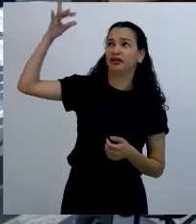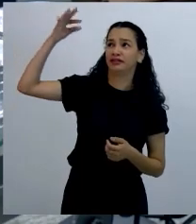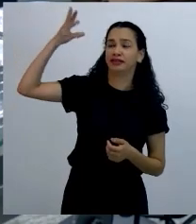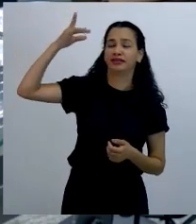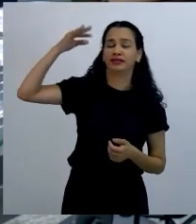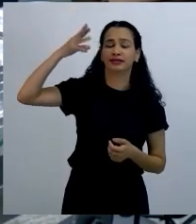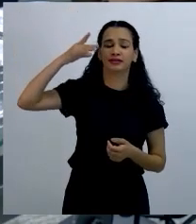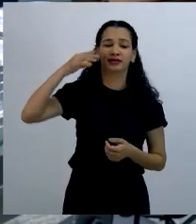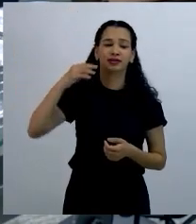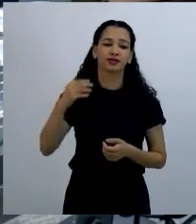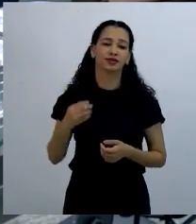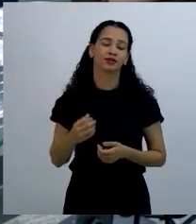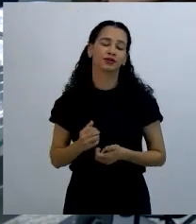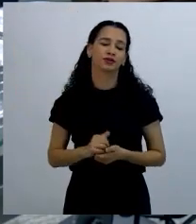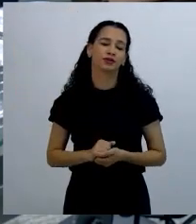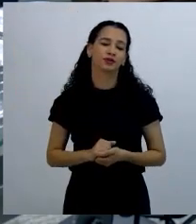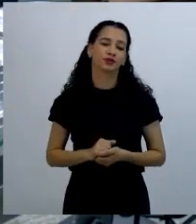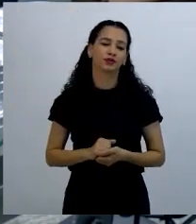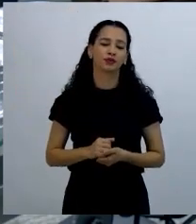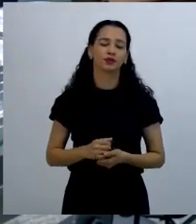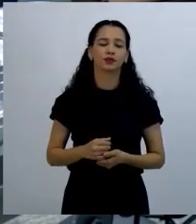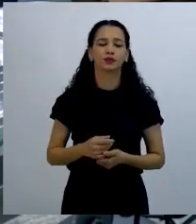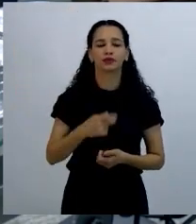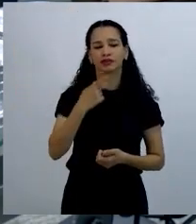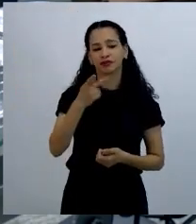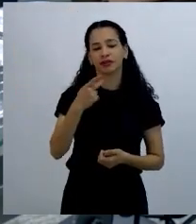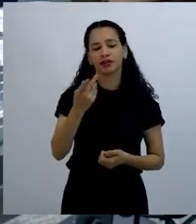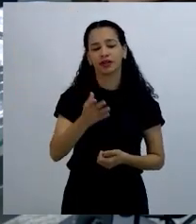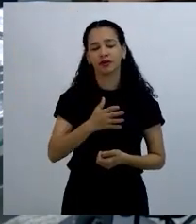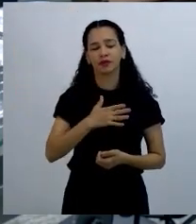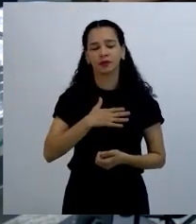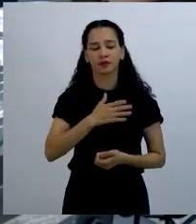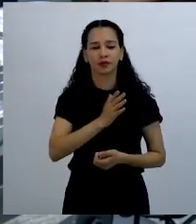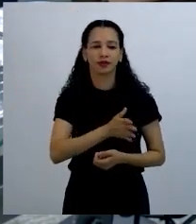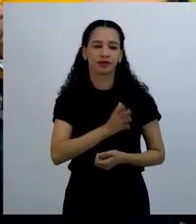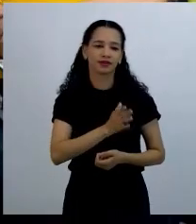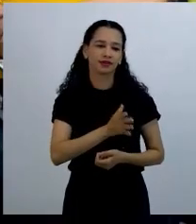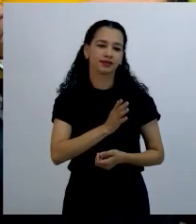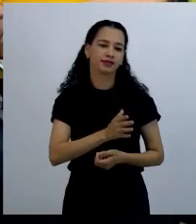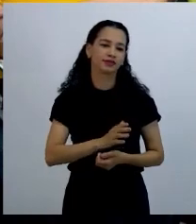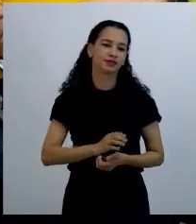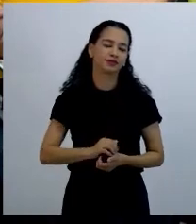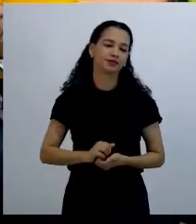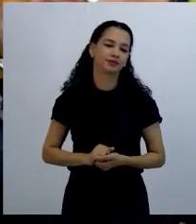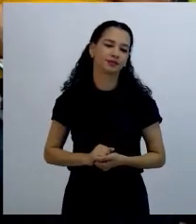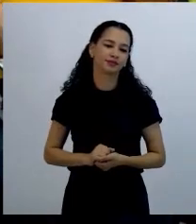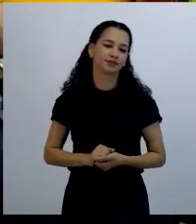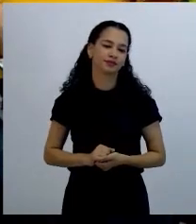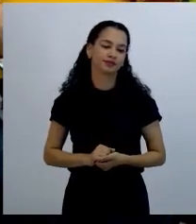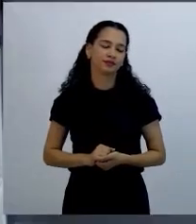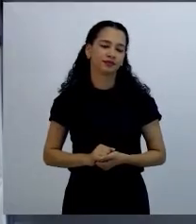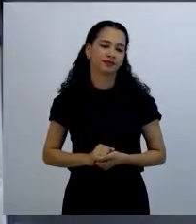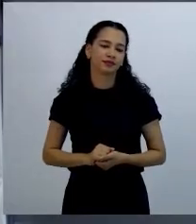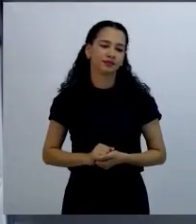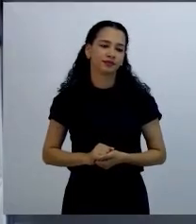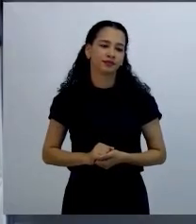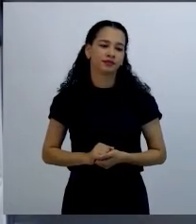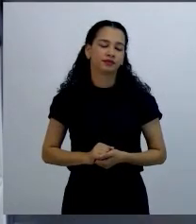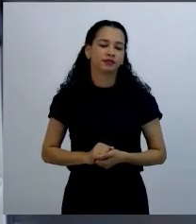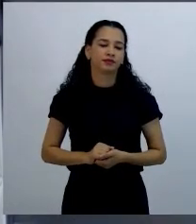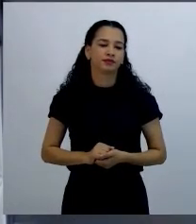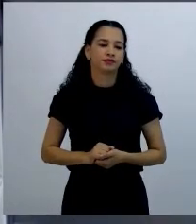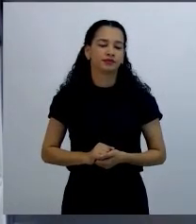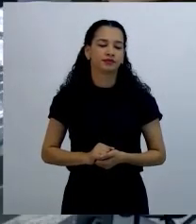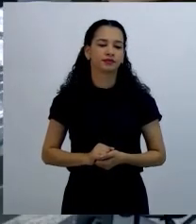eu acho mágico esse texto porque como você reagiria se o seu pastor citasse o seu nome em meio ao culto